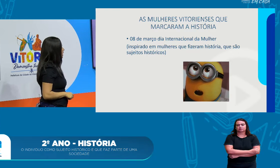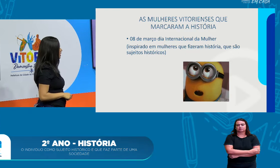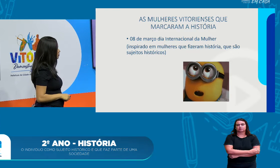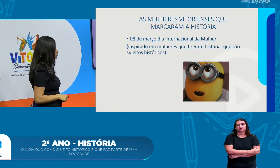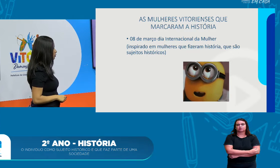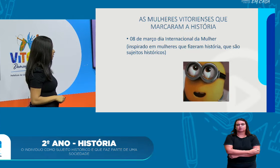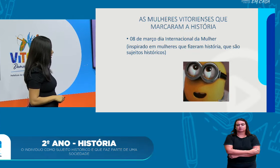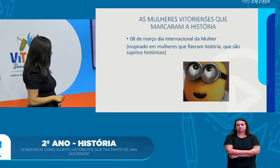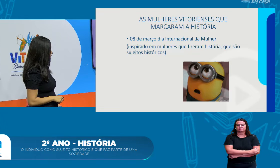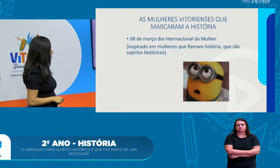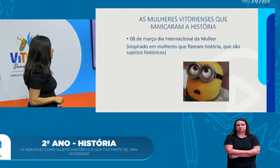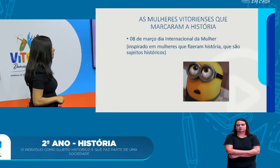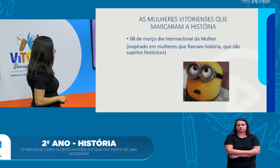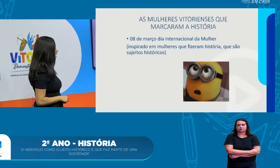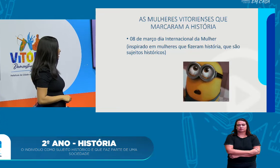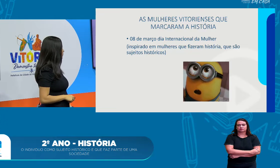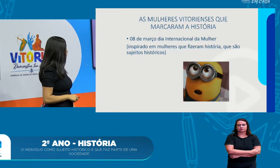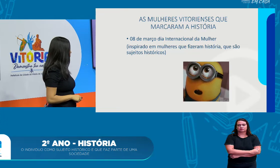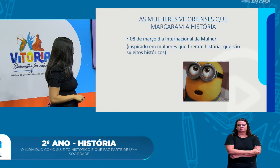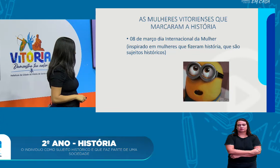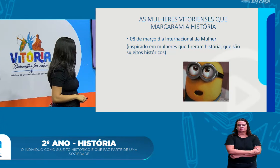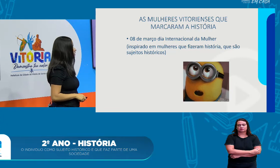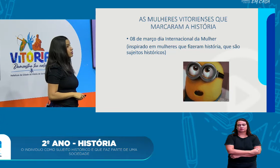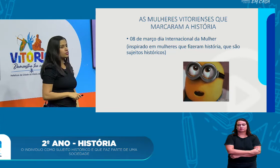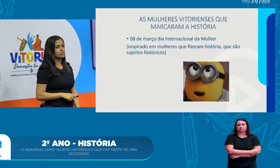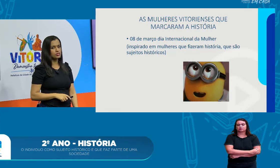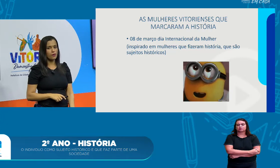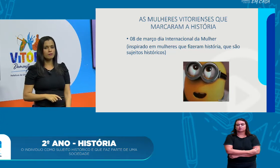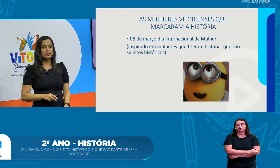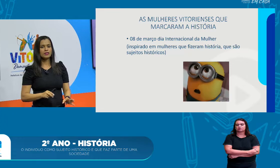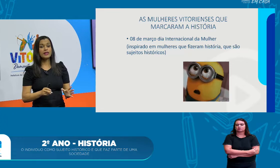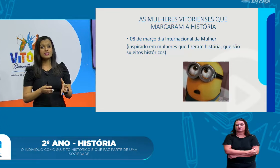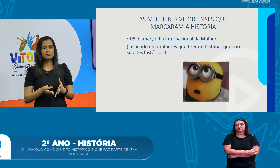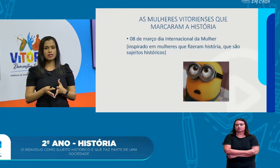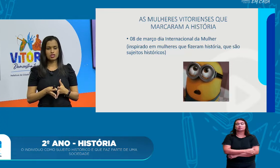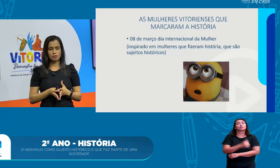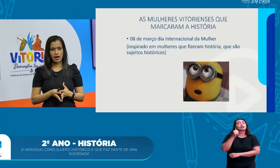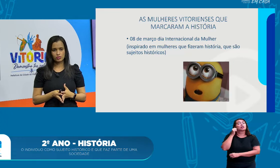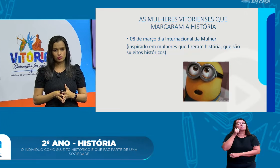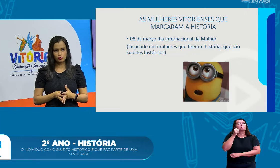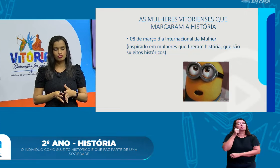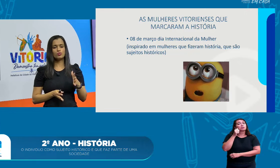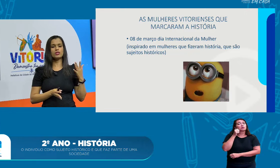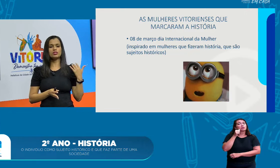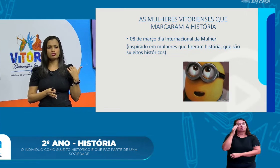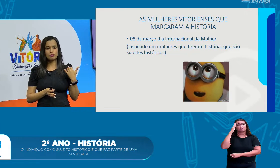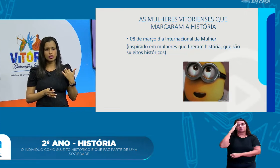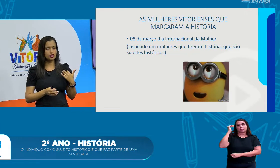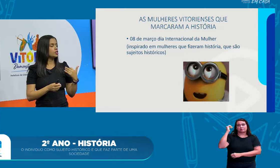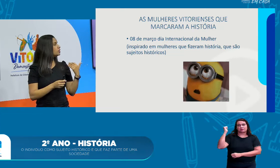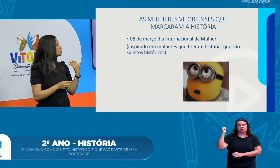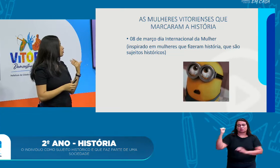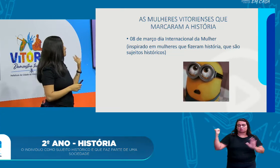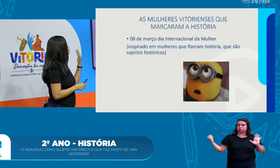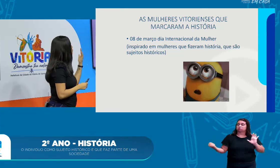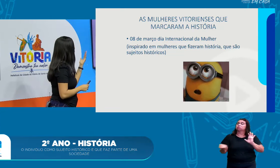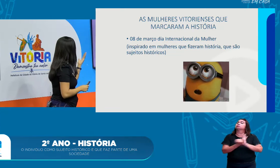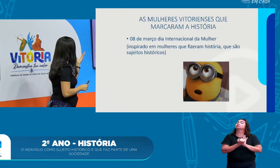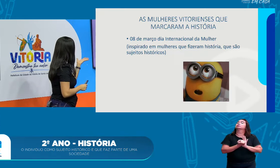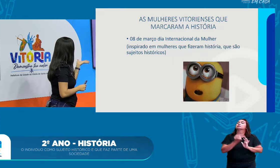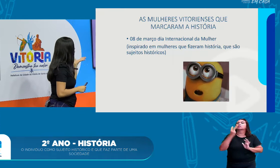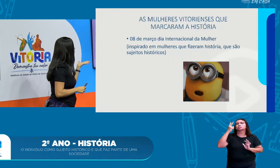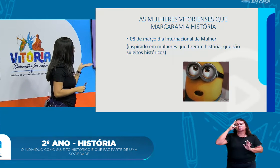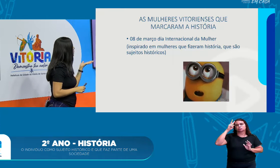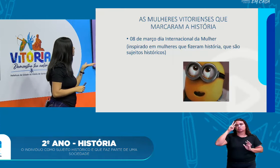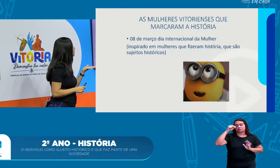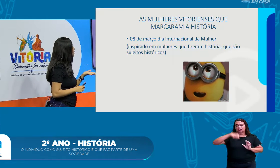As mulheres vitorienses que marcaram a história. Veja só, nesse mês de março, no início do mês, tivemos o 8